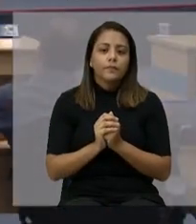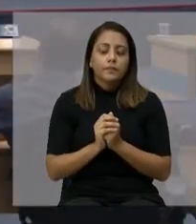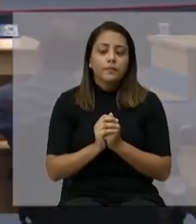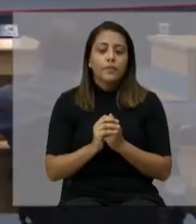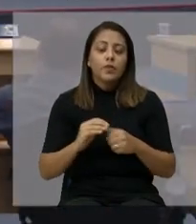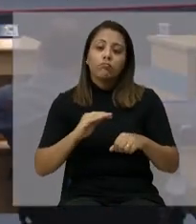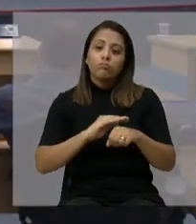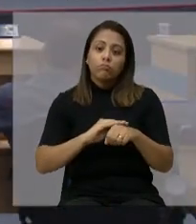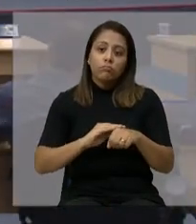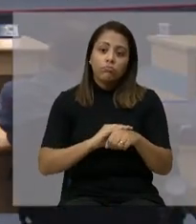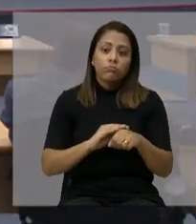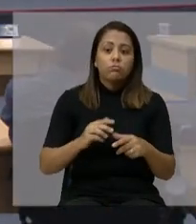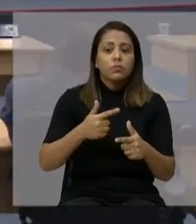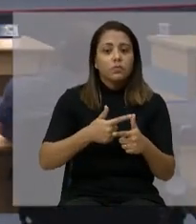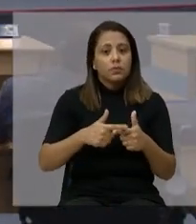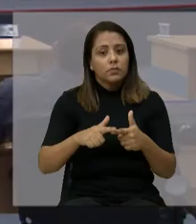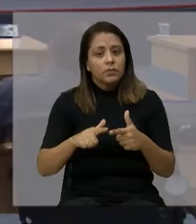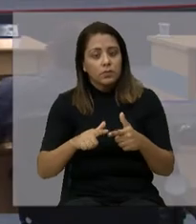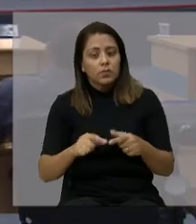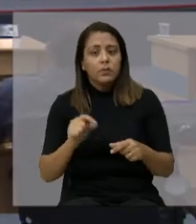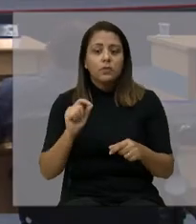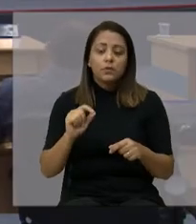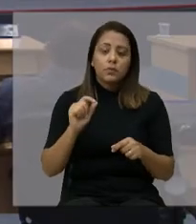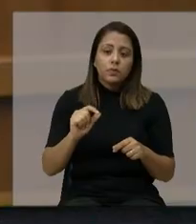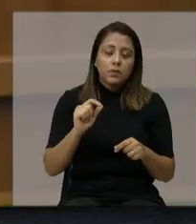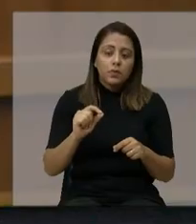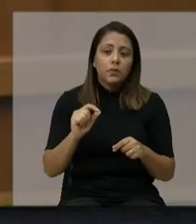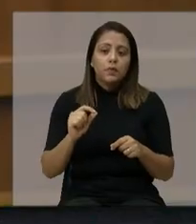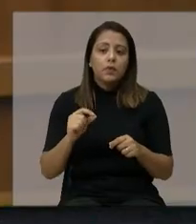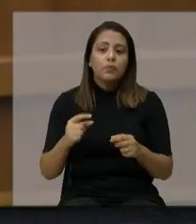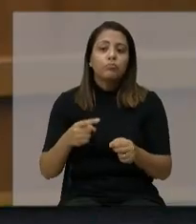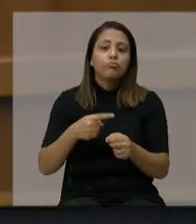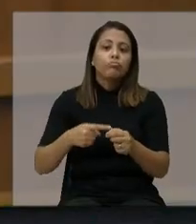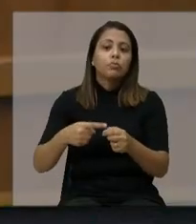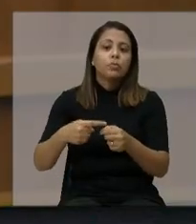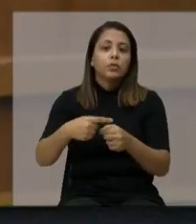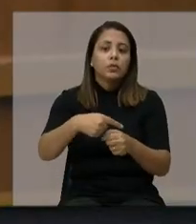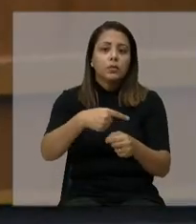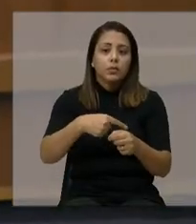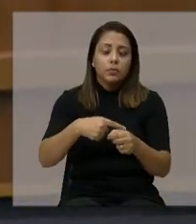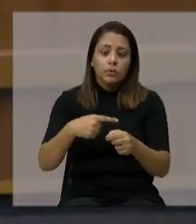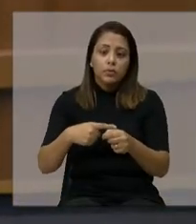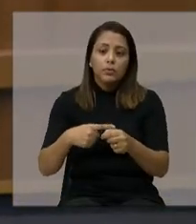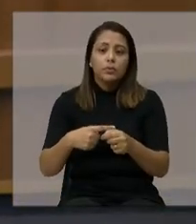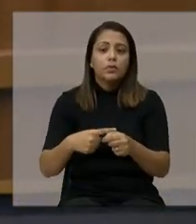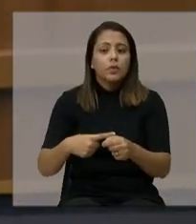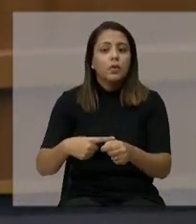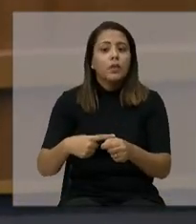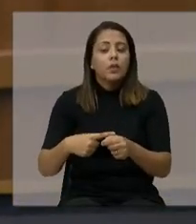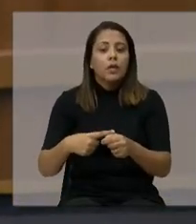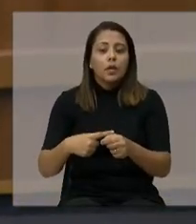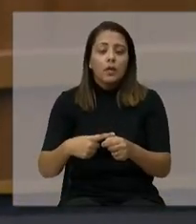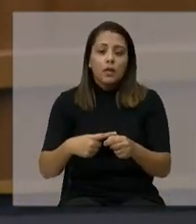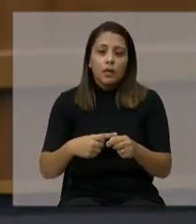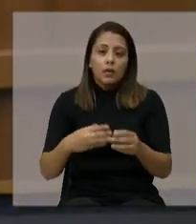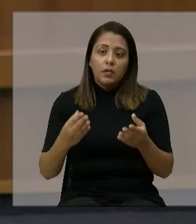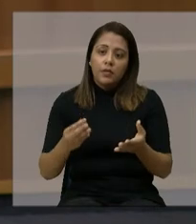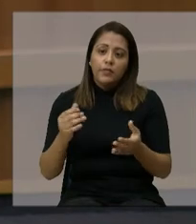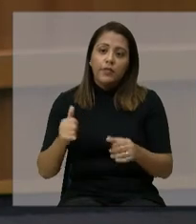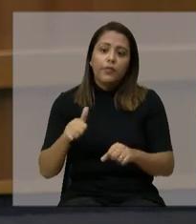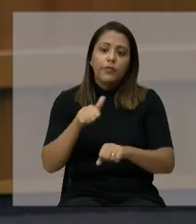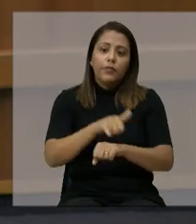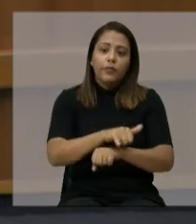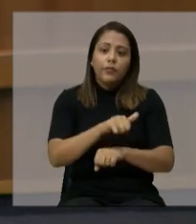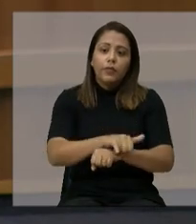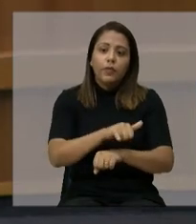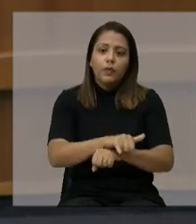comentar que na rede municipal chegou ao nosso conhecimento que está faltando um